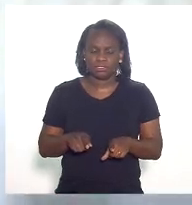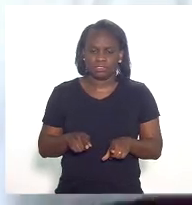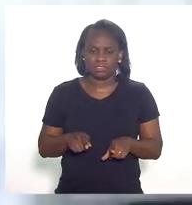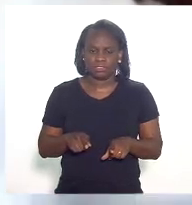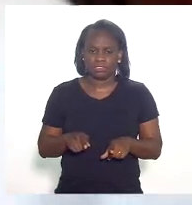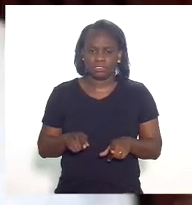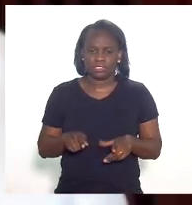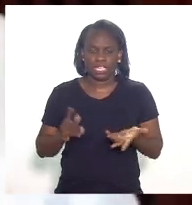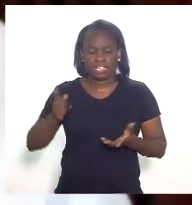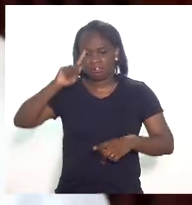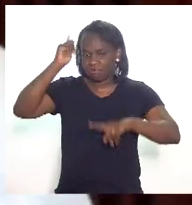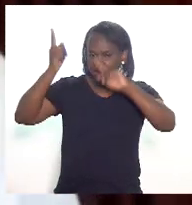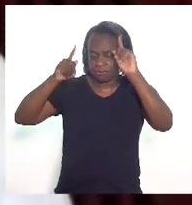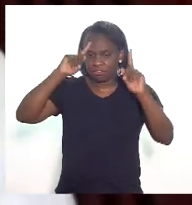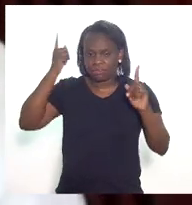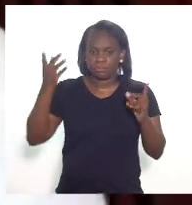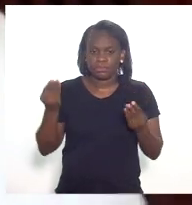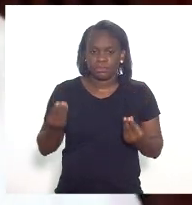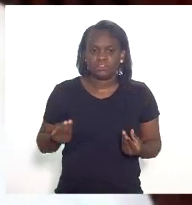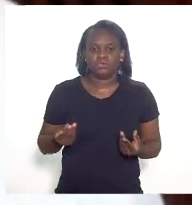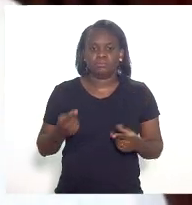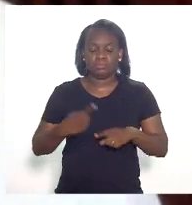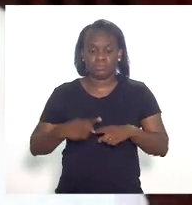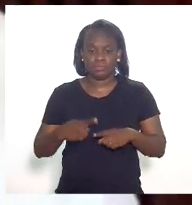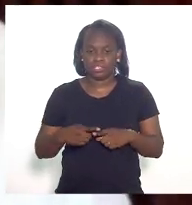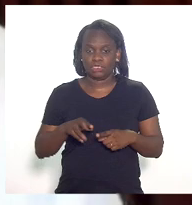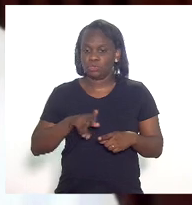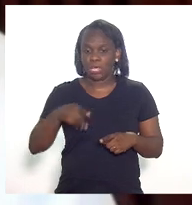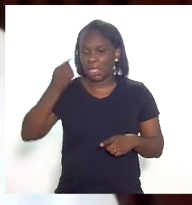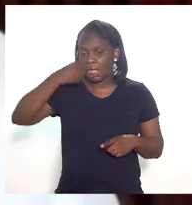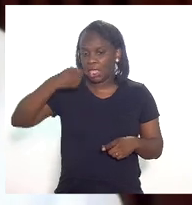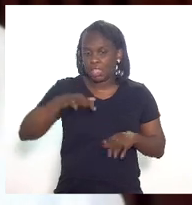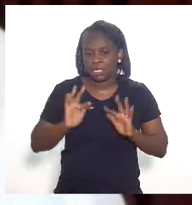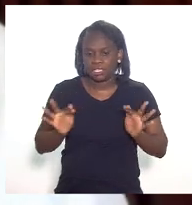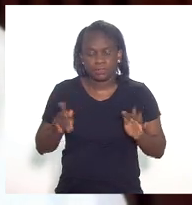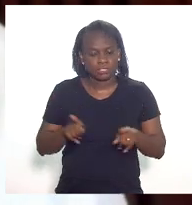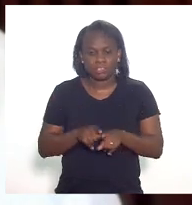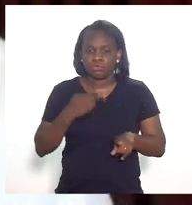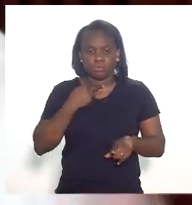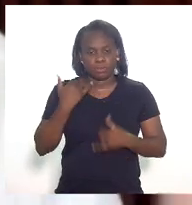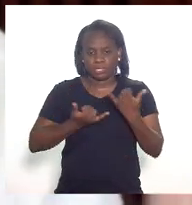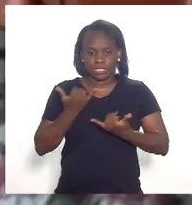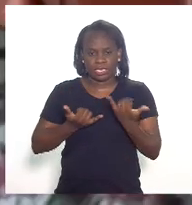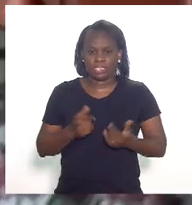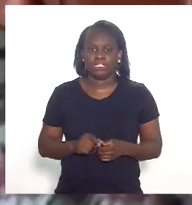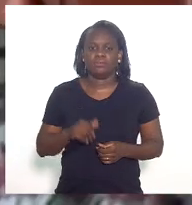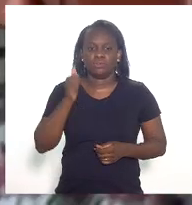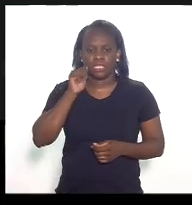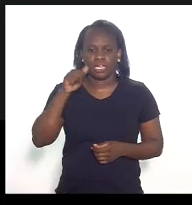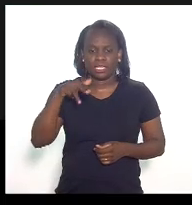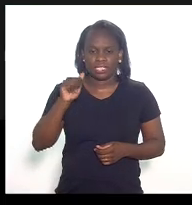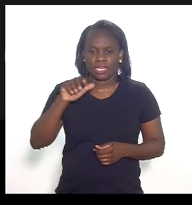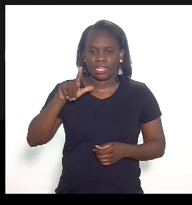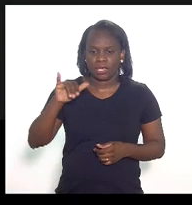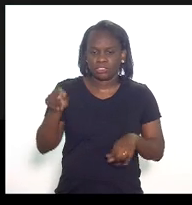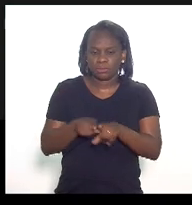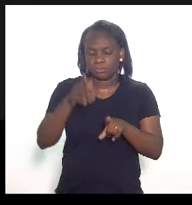ao invencionismo, né? Porque não é uma gripezinha, não podemos brincar com isso. É. Ana Cláudia e tantos